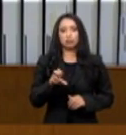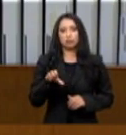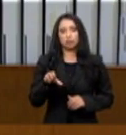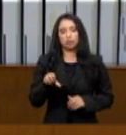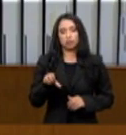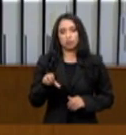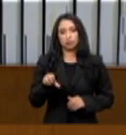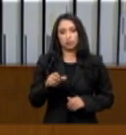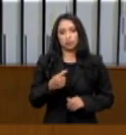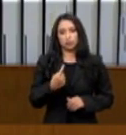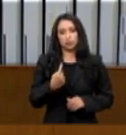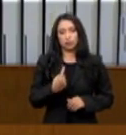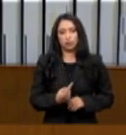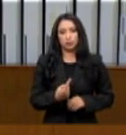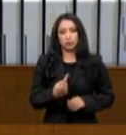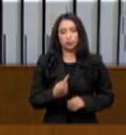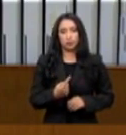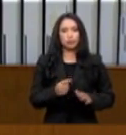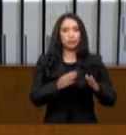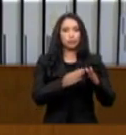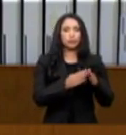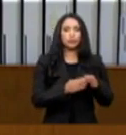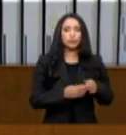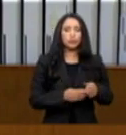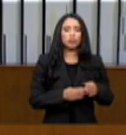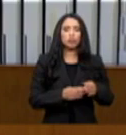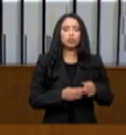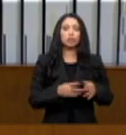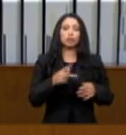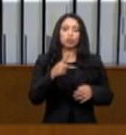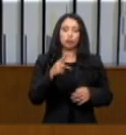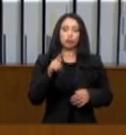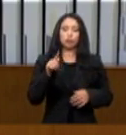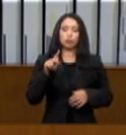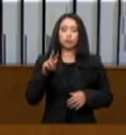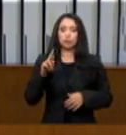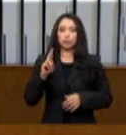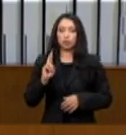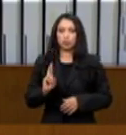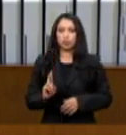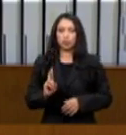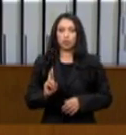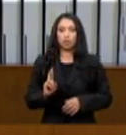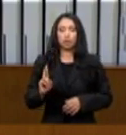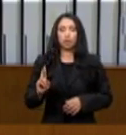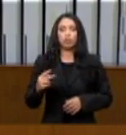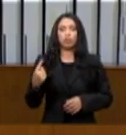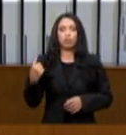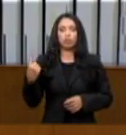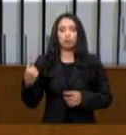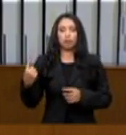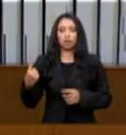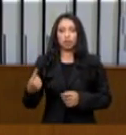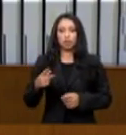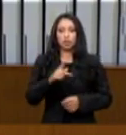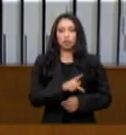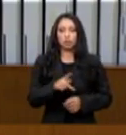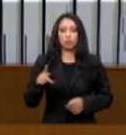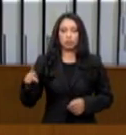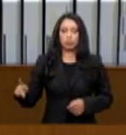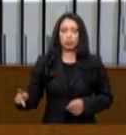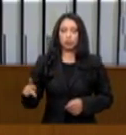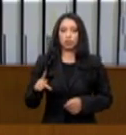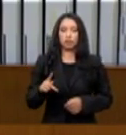5.991. Requerente, Procurador-Geral da República, interessado, Presidente da República, Congresso